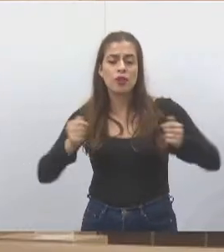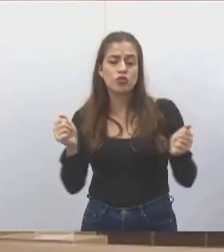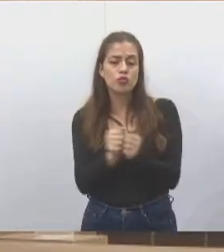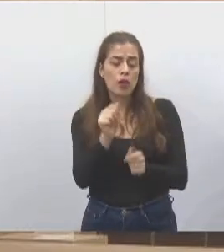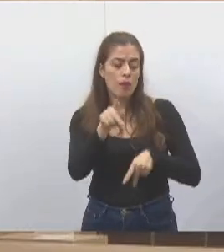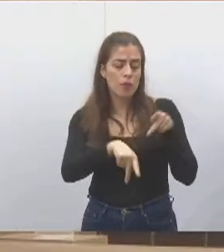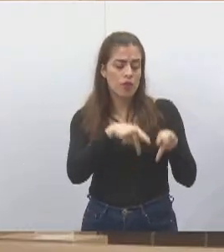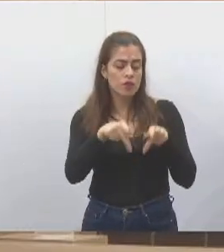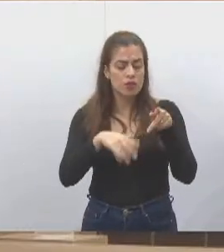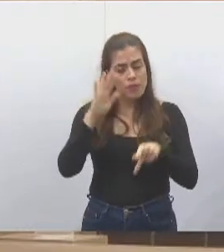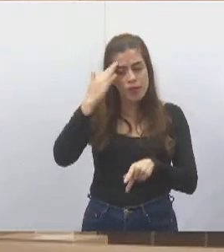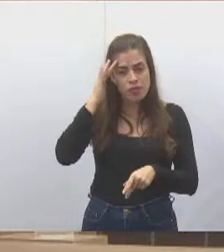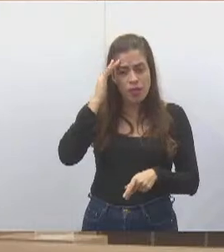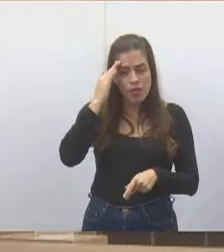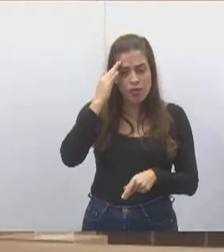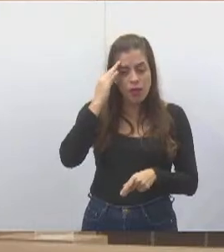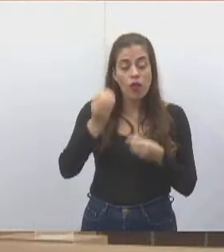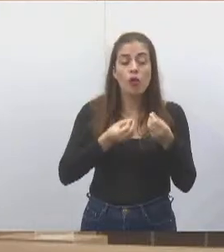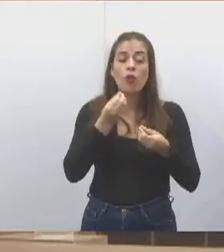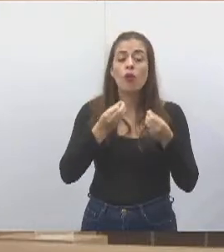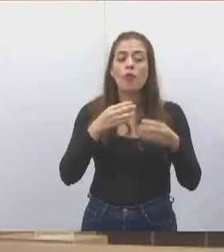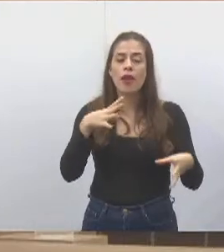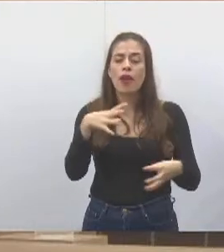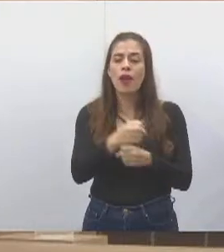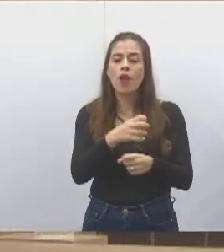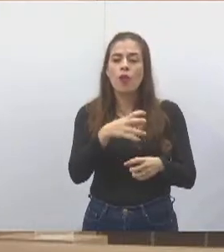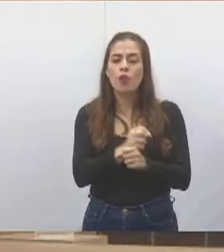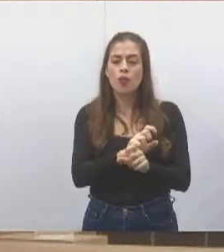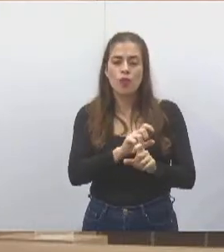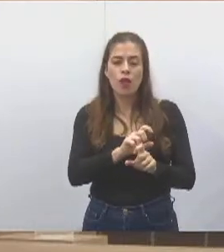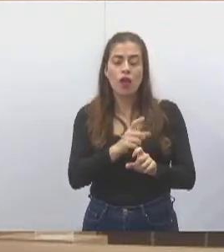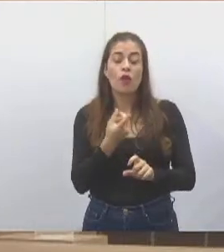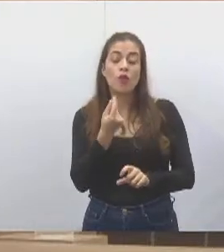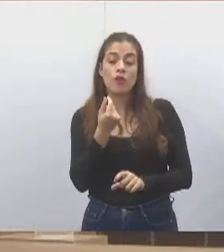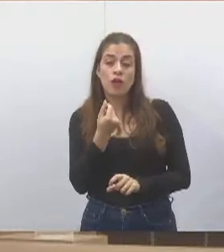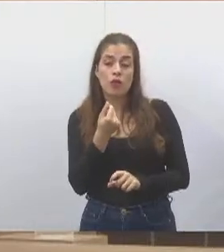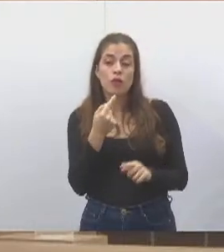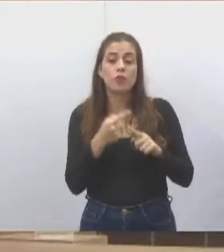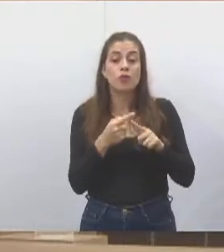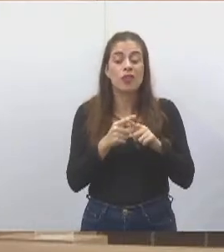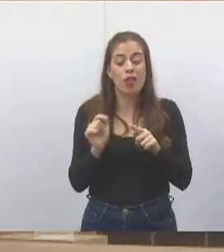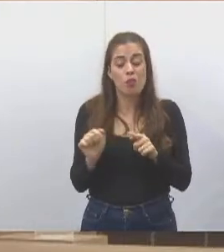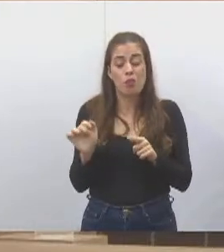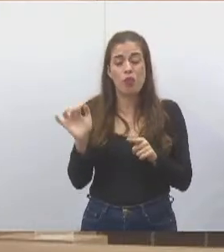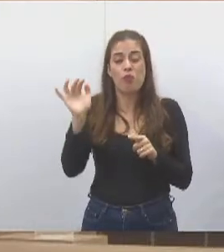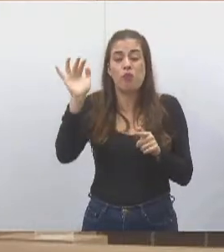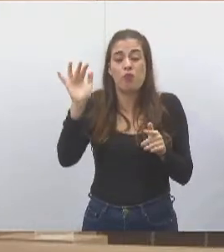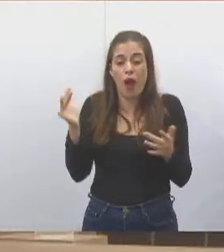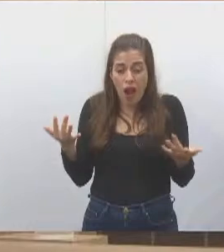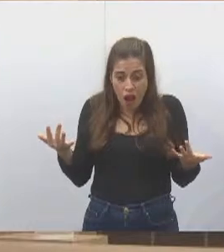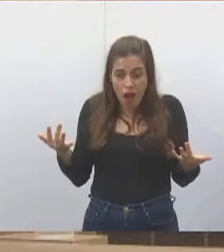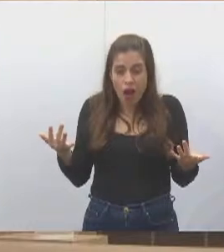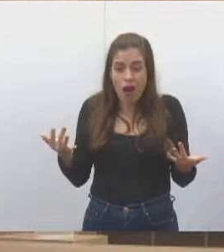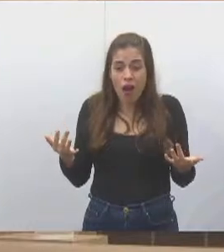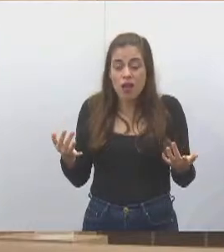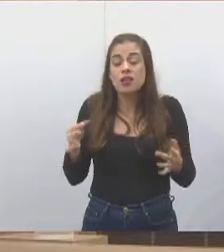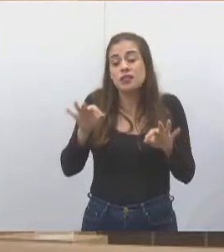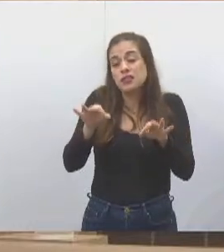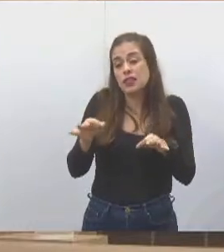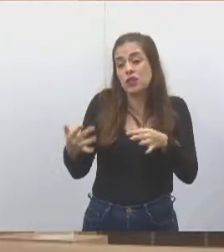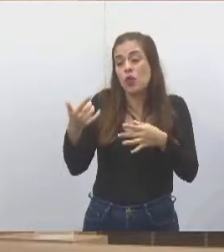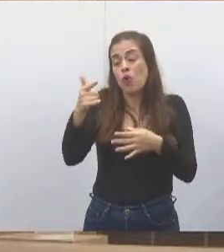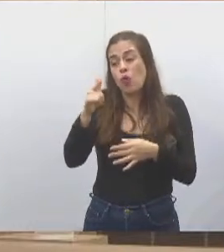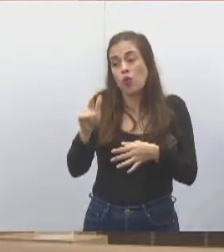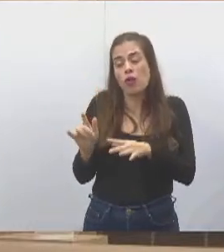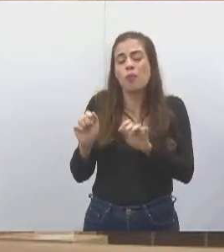para que as pessoas entendam como se calcula esse valor e por que hoje ele está tão alto assim. Obviamente que outras possibilidades podem